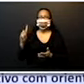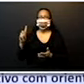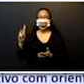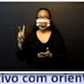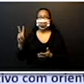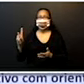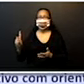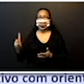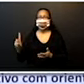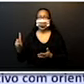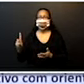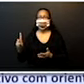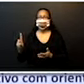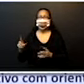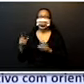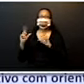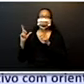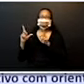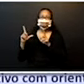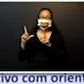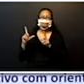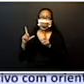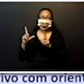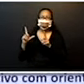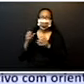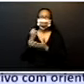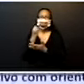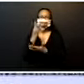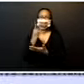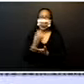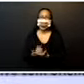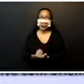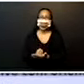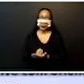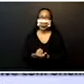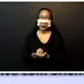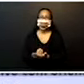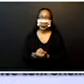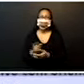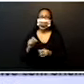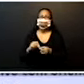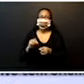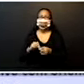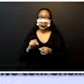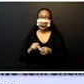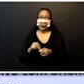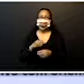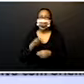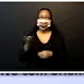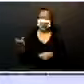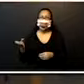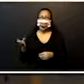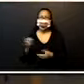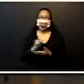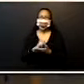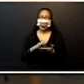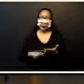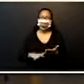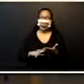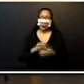aula, tanto da televisão quanto no aplicativo. Vai ficar para vocês fazerem aí as atividades e